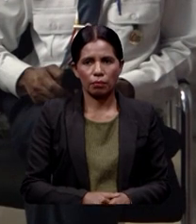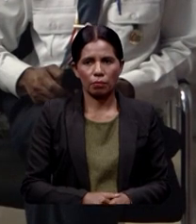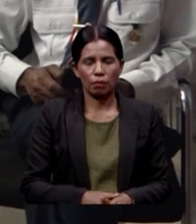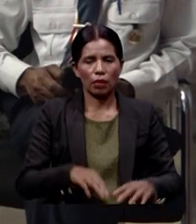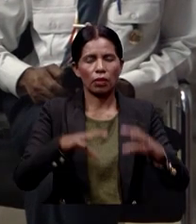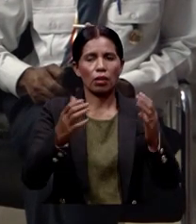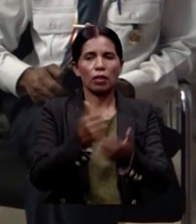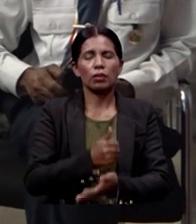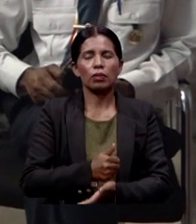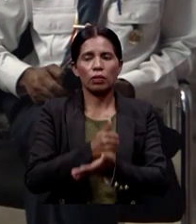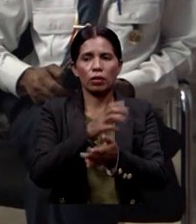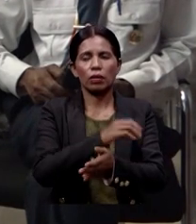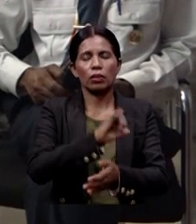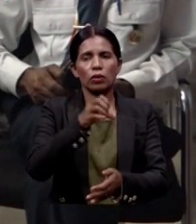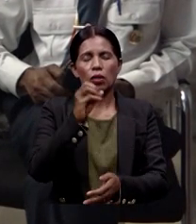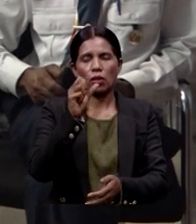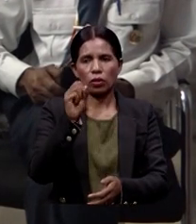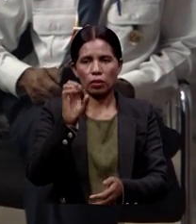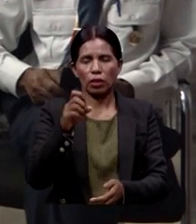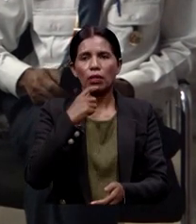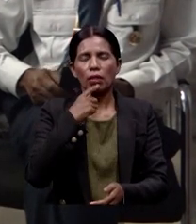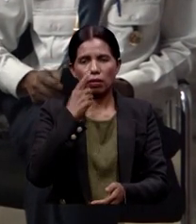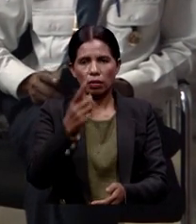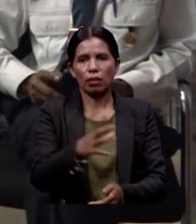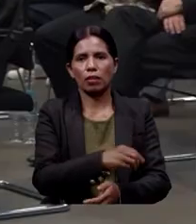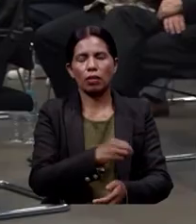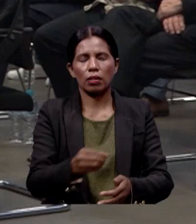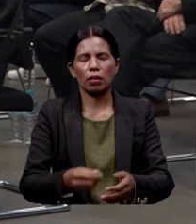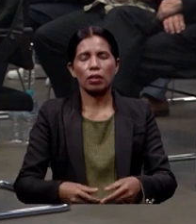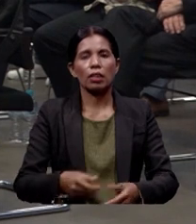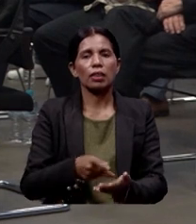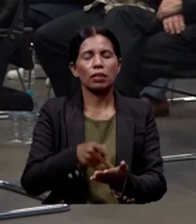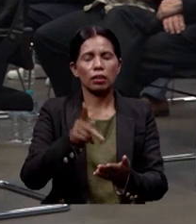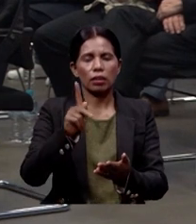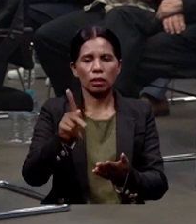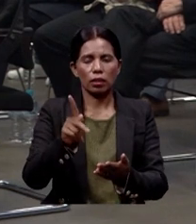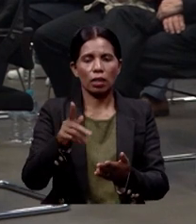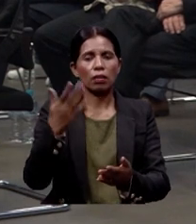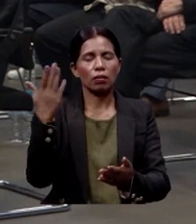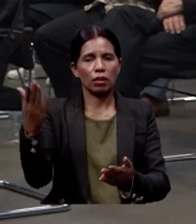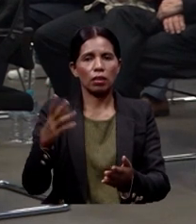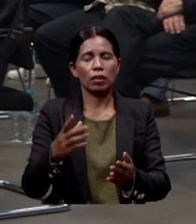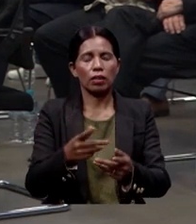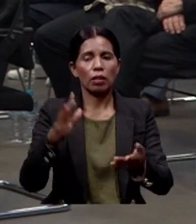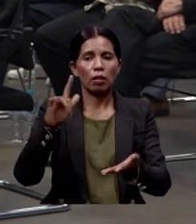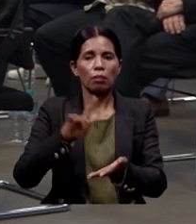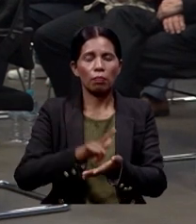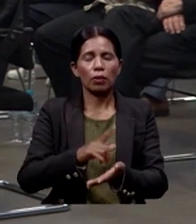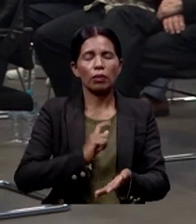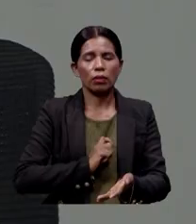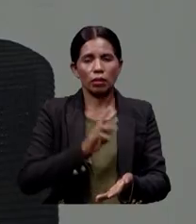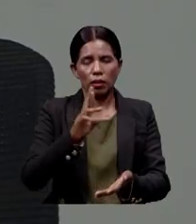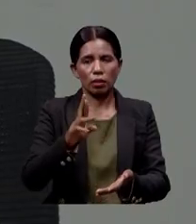Comissário da Autoridade Aduaneira, José António Fátima Abílio Ateten, taxa de descarregamento e aporto Tibersaia, baseada no decreto-lei,